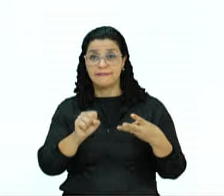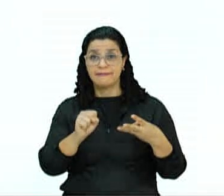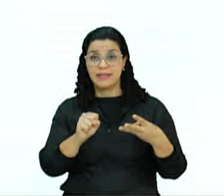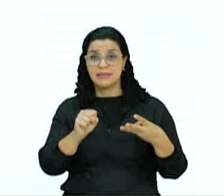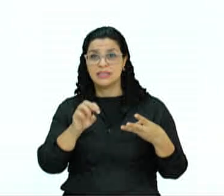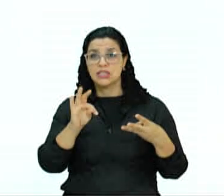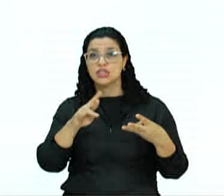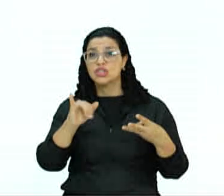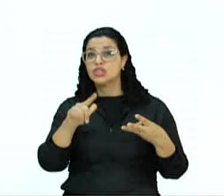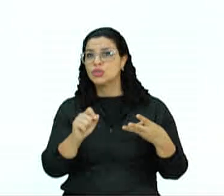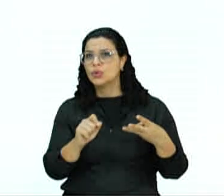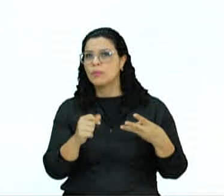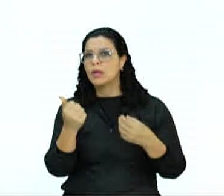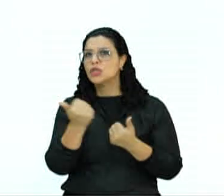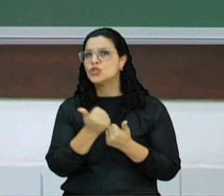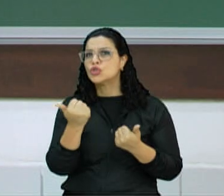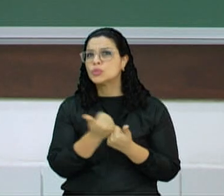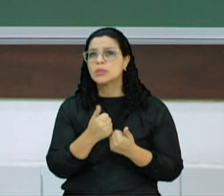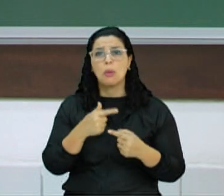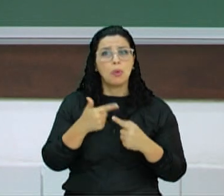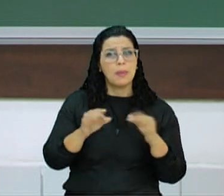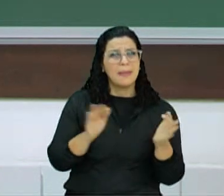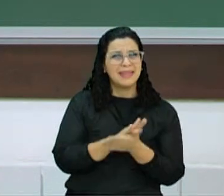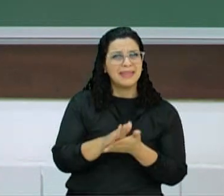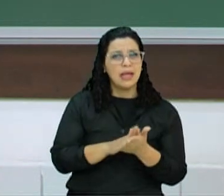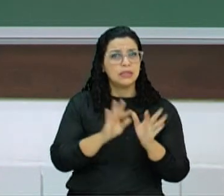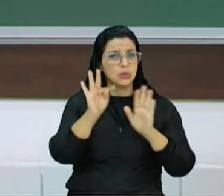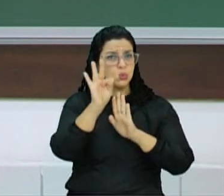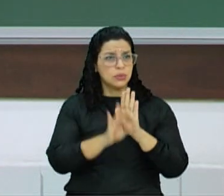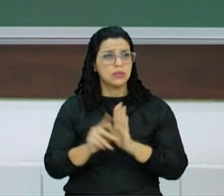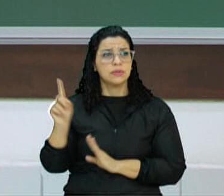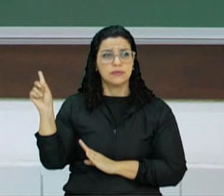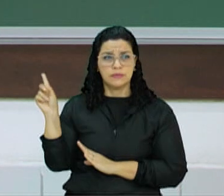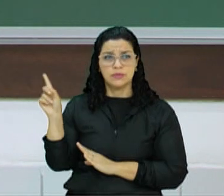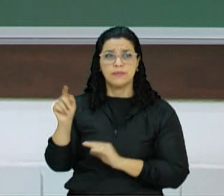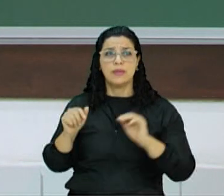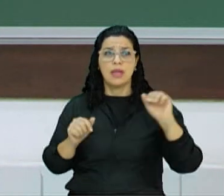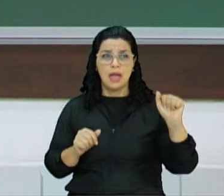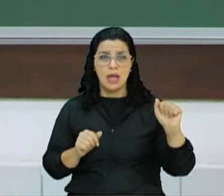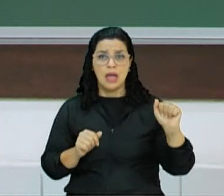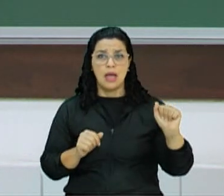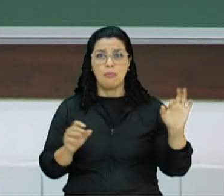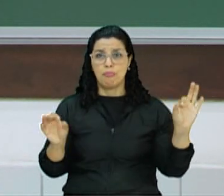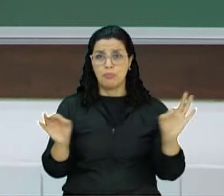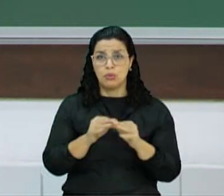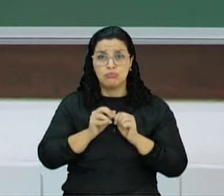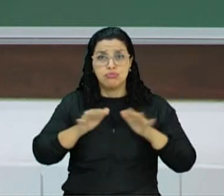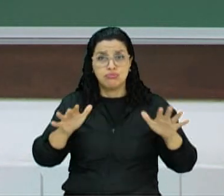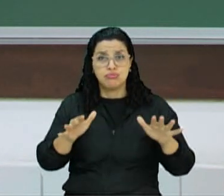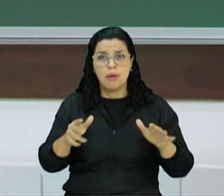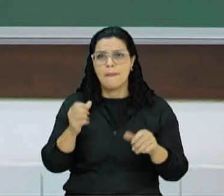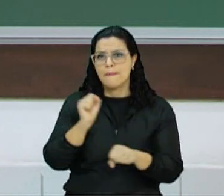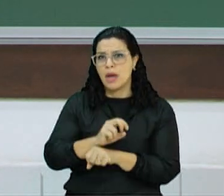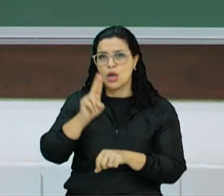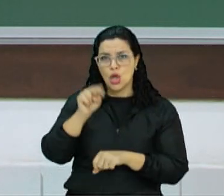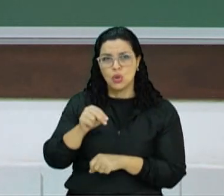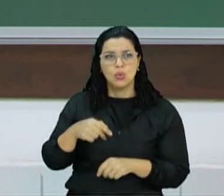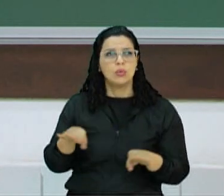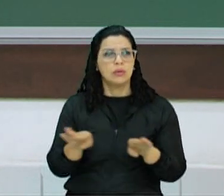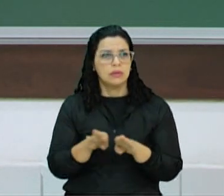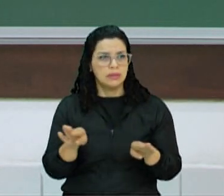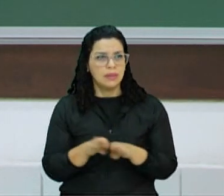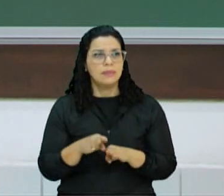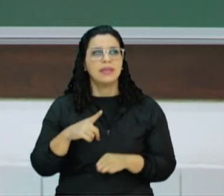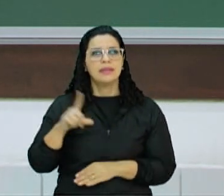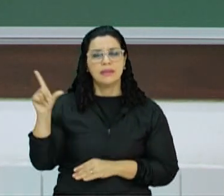podem ser substituídas sem causar prejuízo algum ao texto? Letra A, propagado, insaciável e sinais,